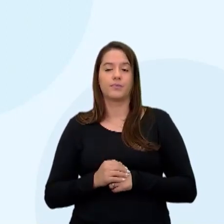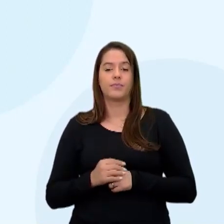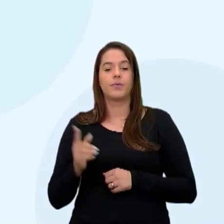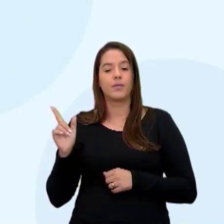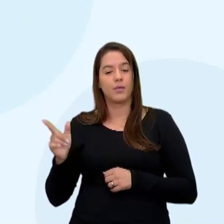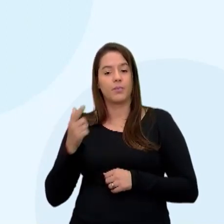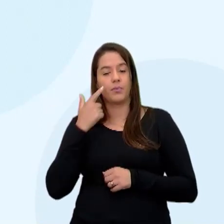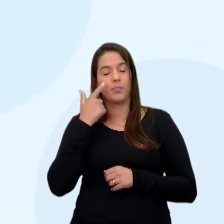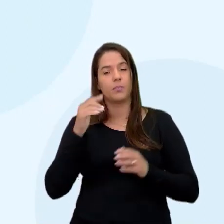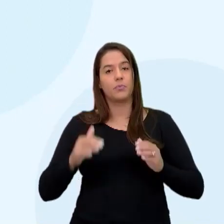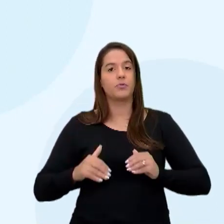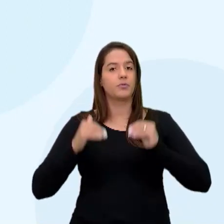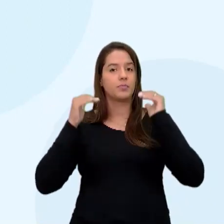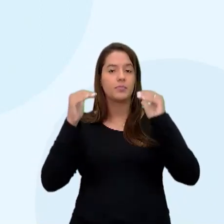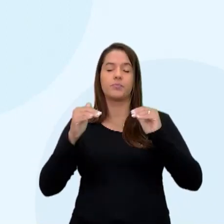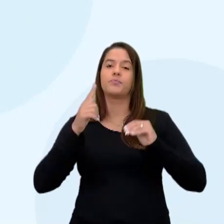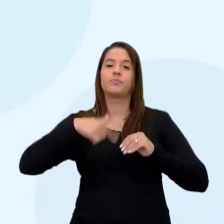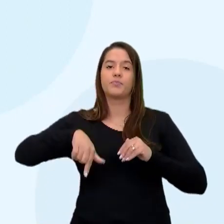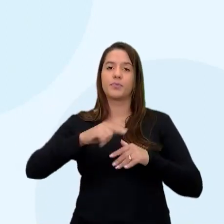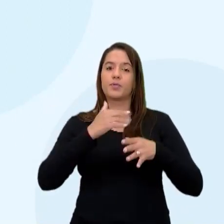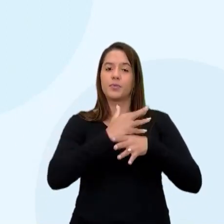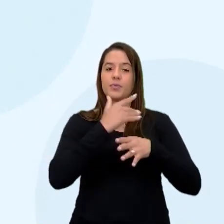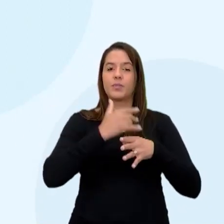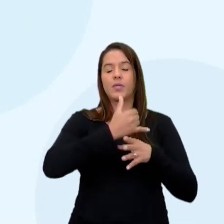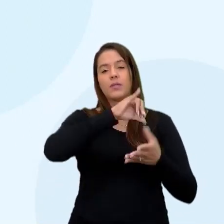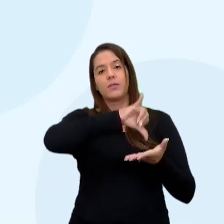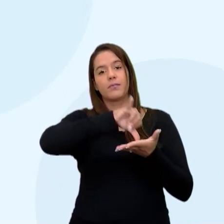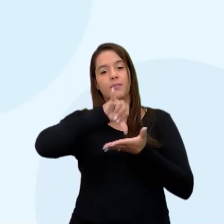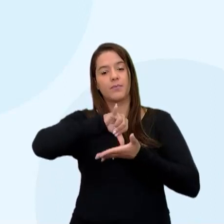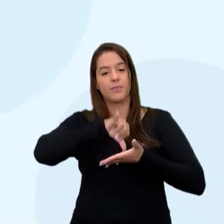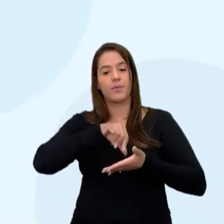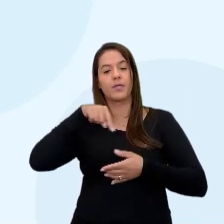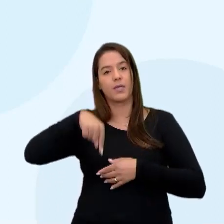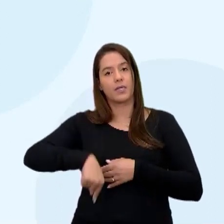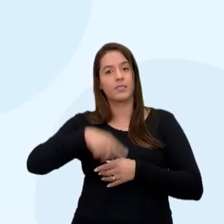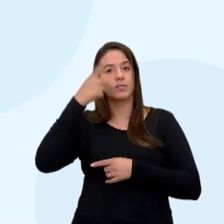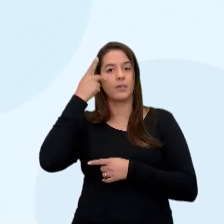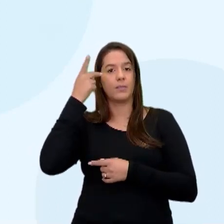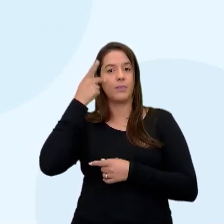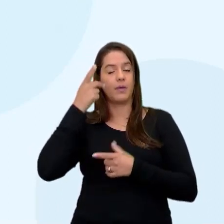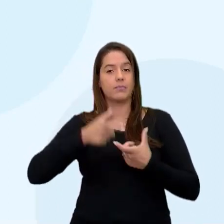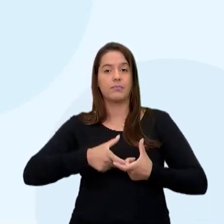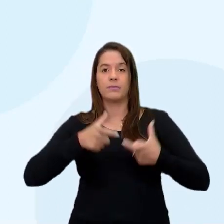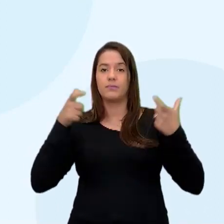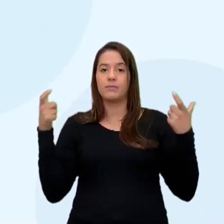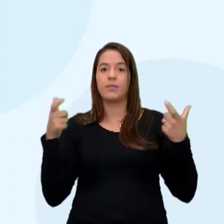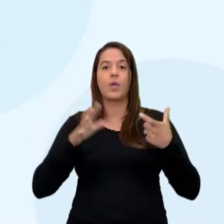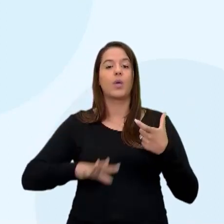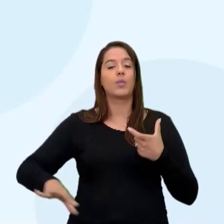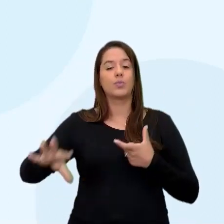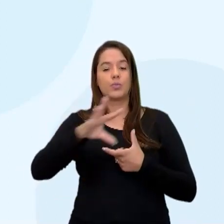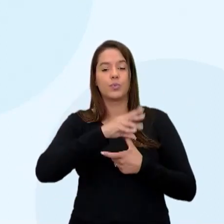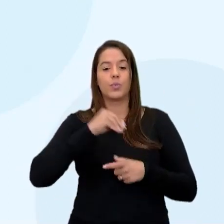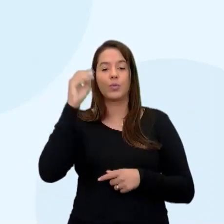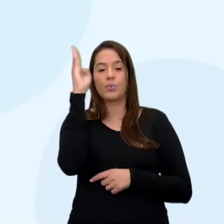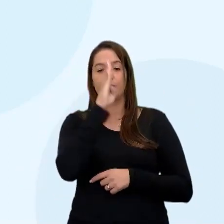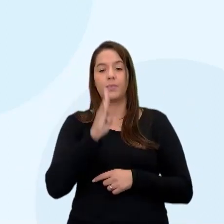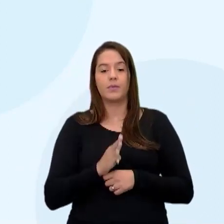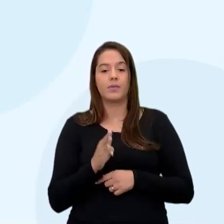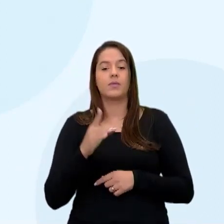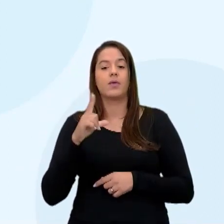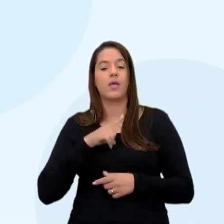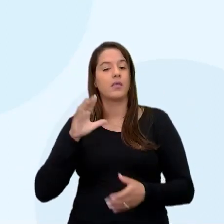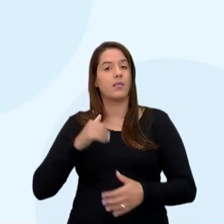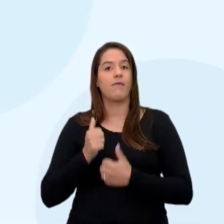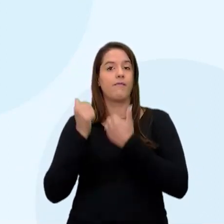hierarquia dos centros urbanos aí, desde a grande metrópole nacional, que é o caso de São Paulo, que abrange todo o Brasil, né? E